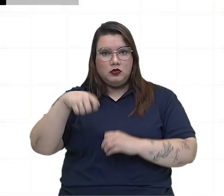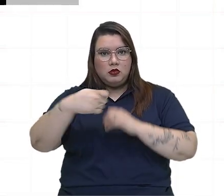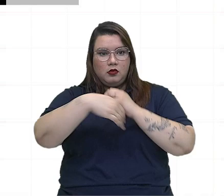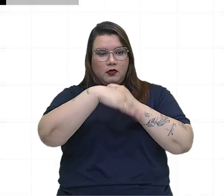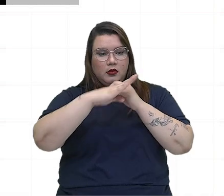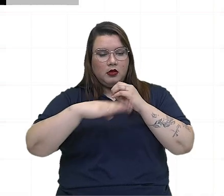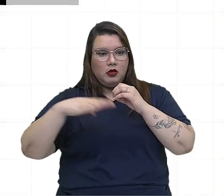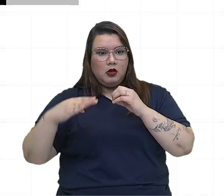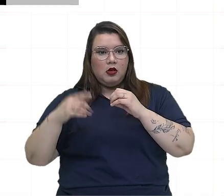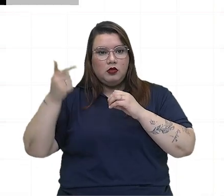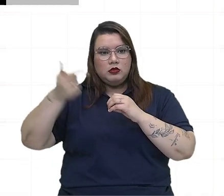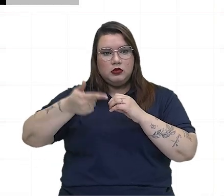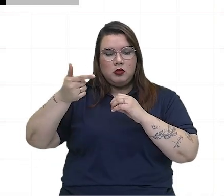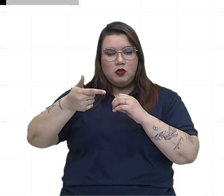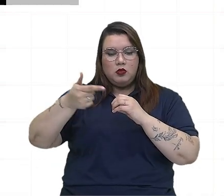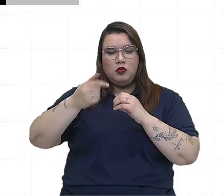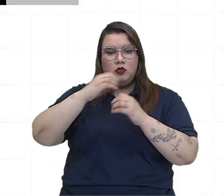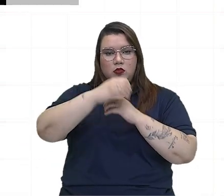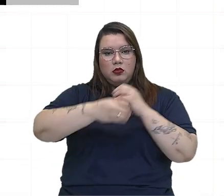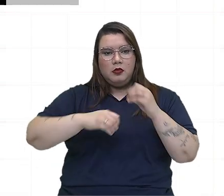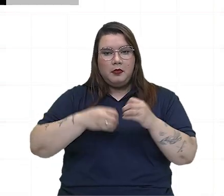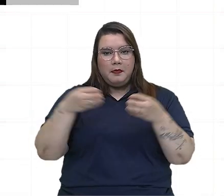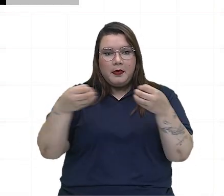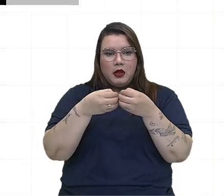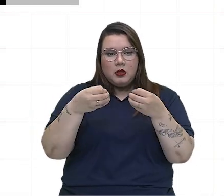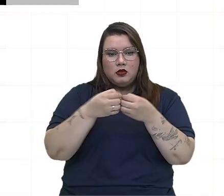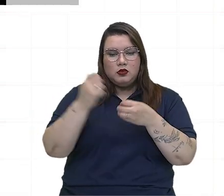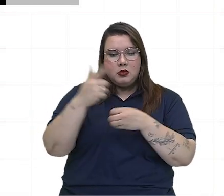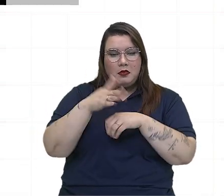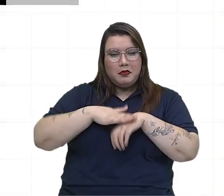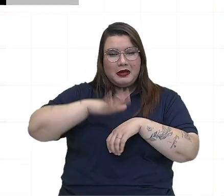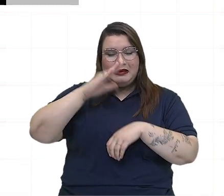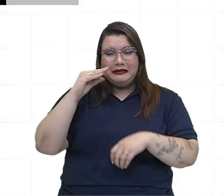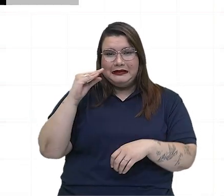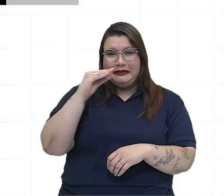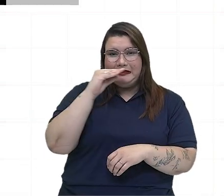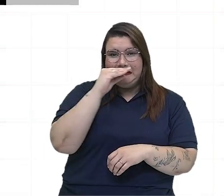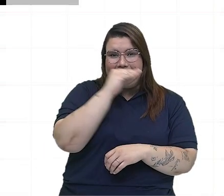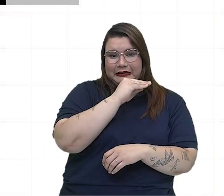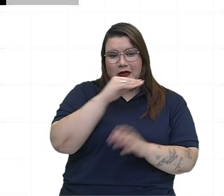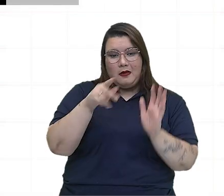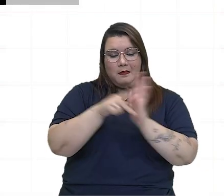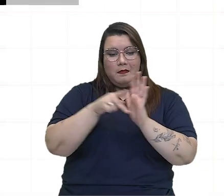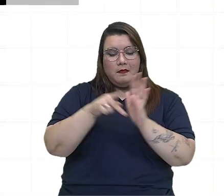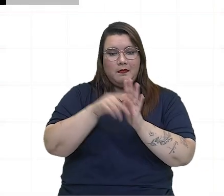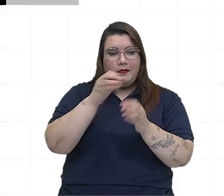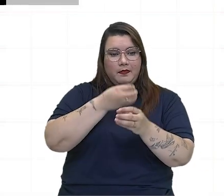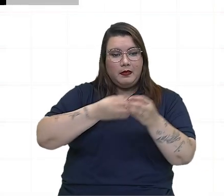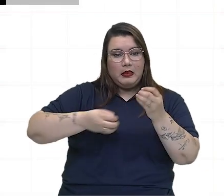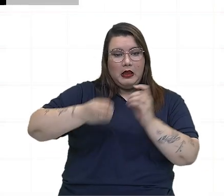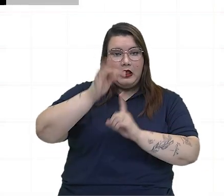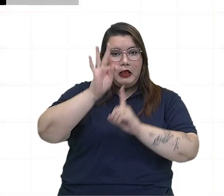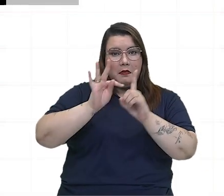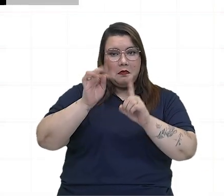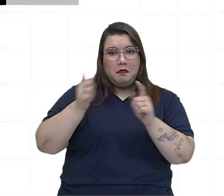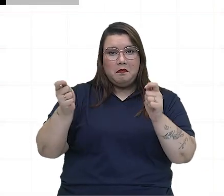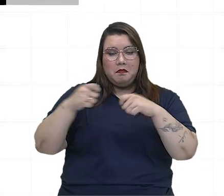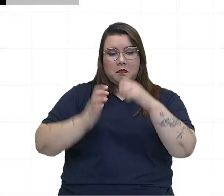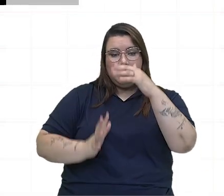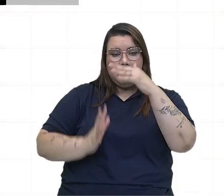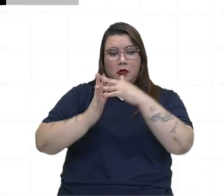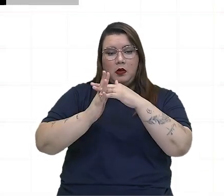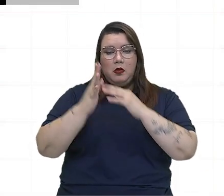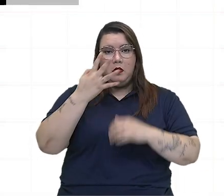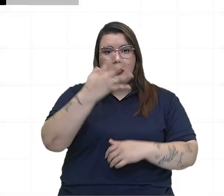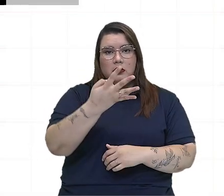mais próximo do Sol. É o planeta mais quente também do Sistema Solar. Olha só a temperatura